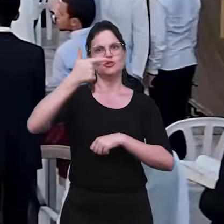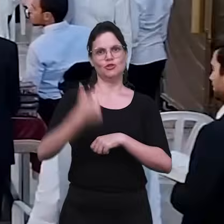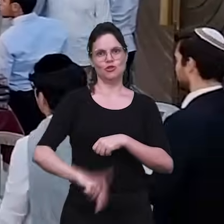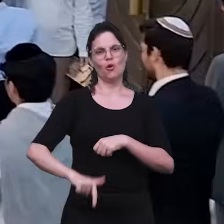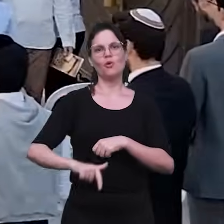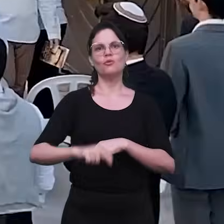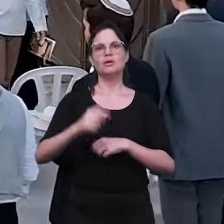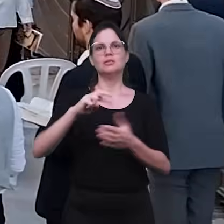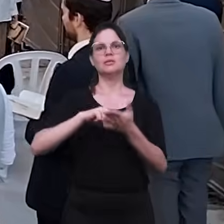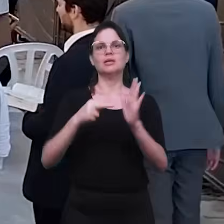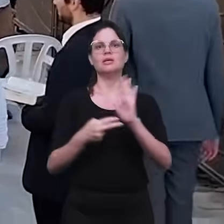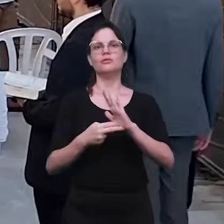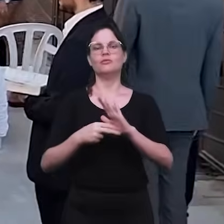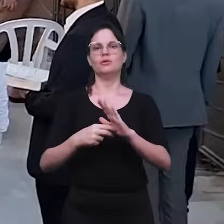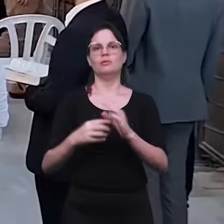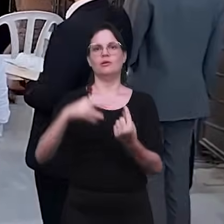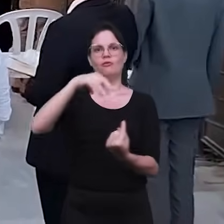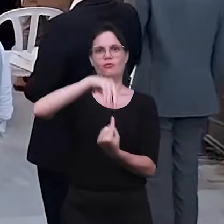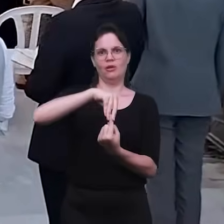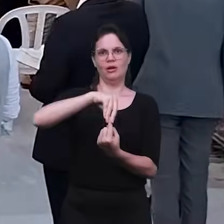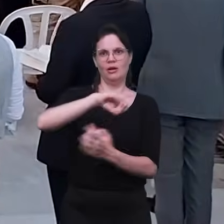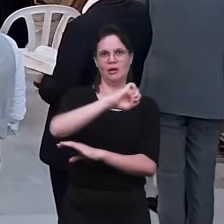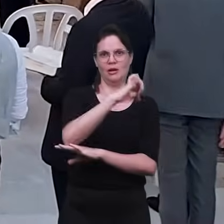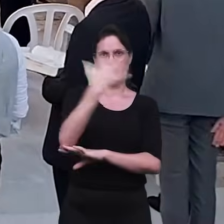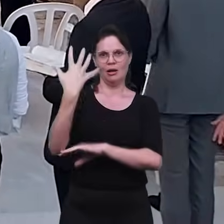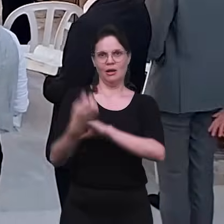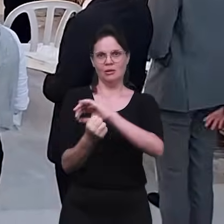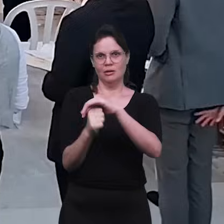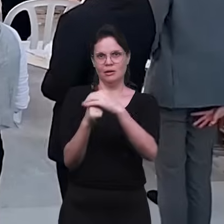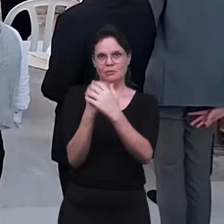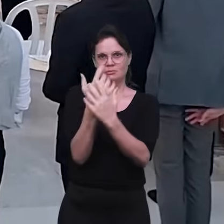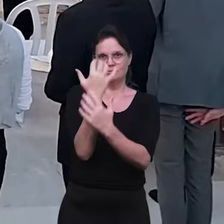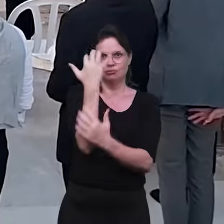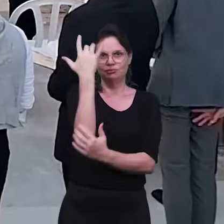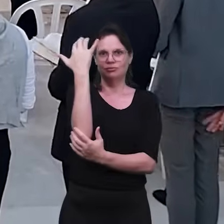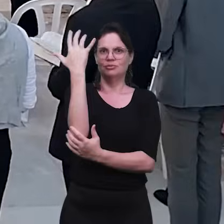figueira brotou. A profecia se cumpriu.